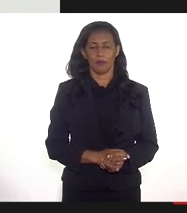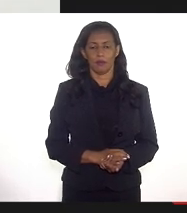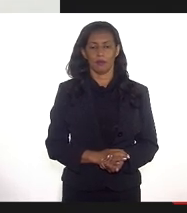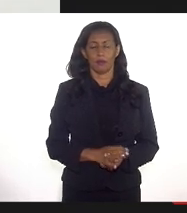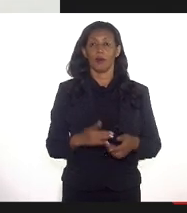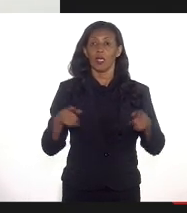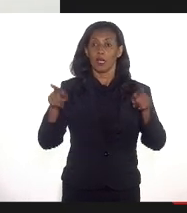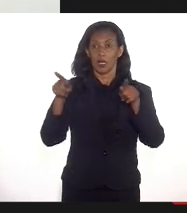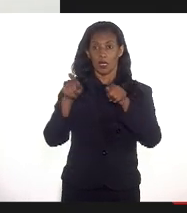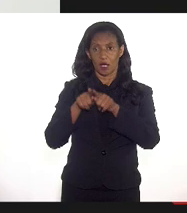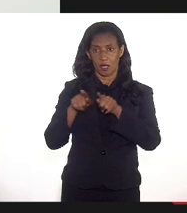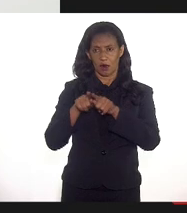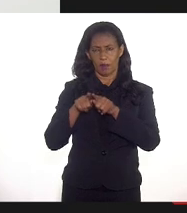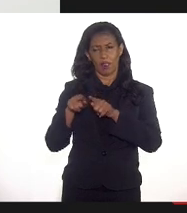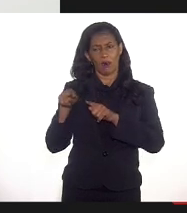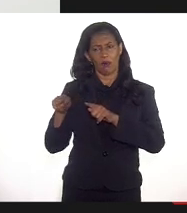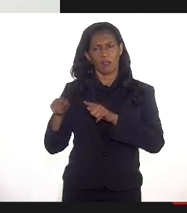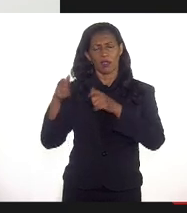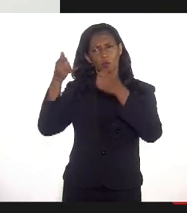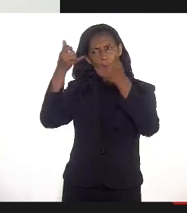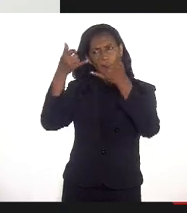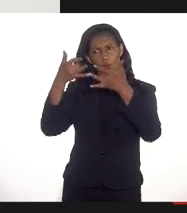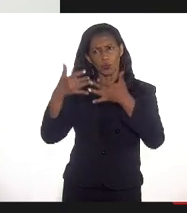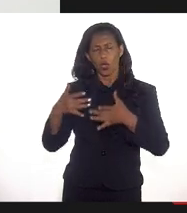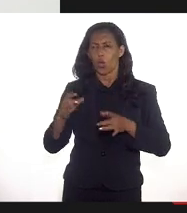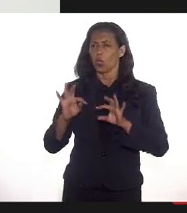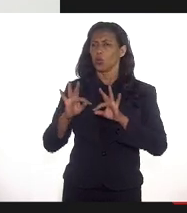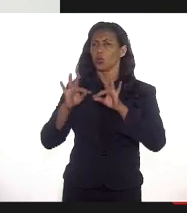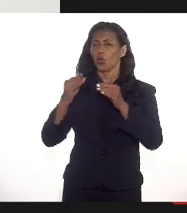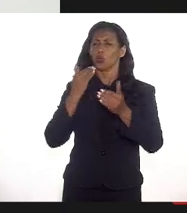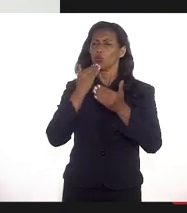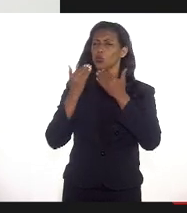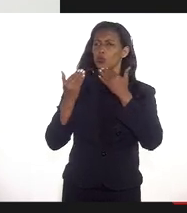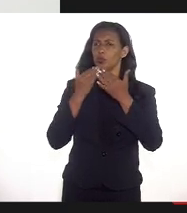Eles justificavam lá, inclusive, eu não sei se todas as justificativas são